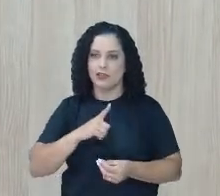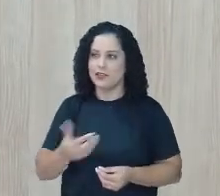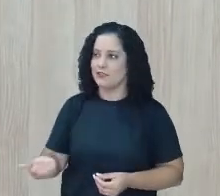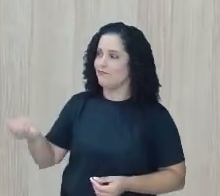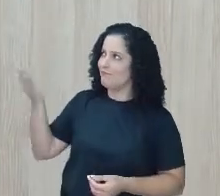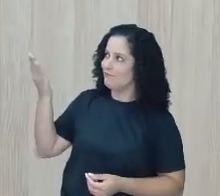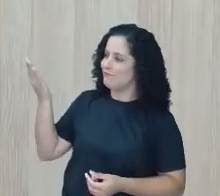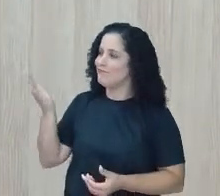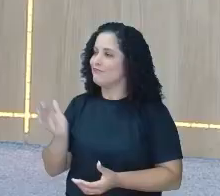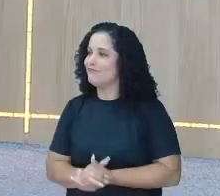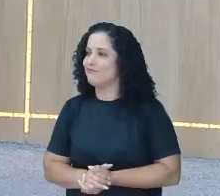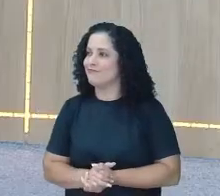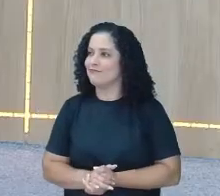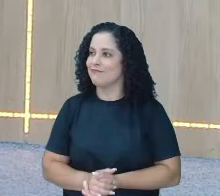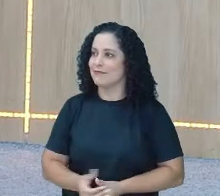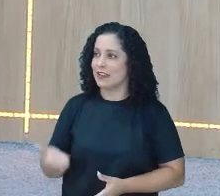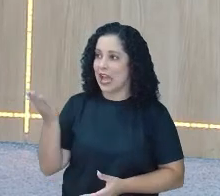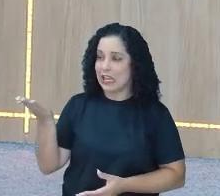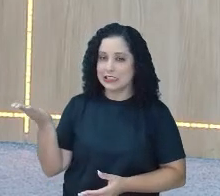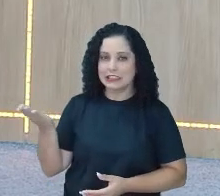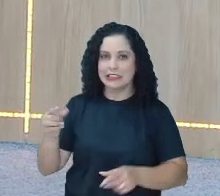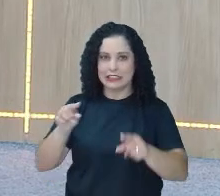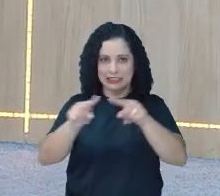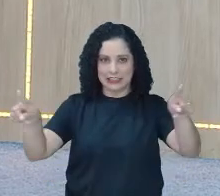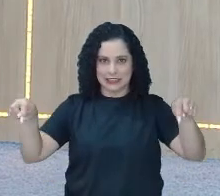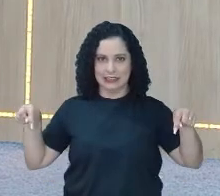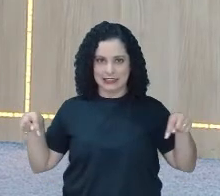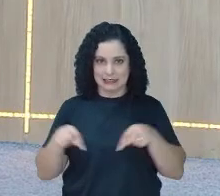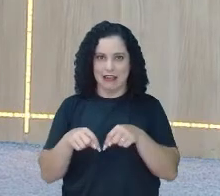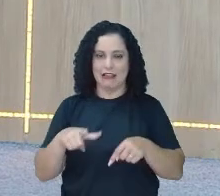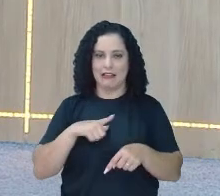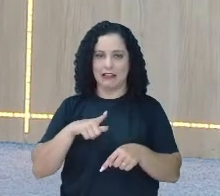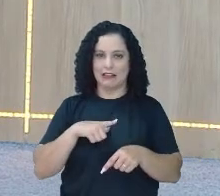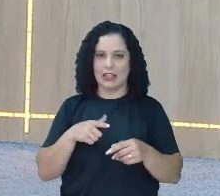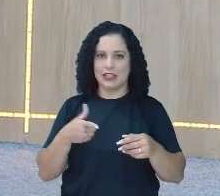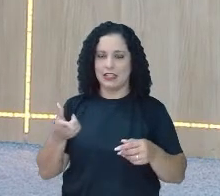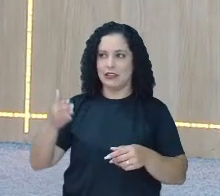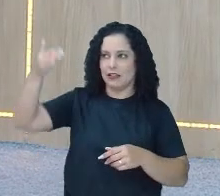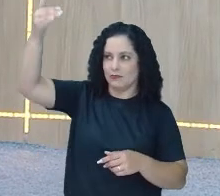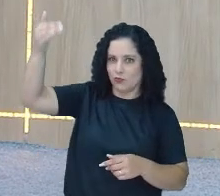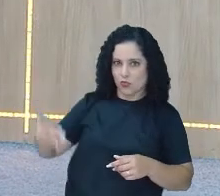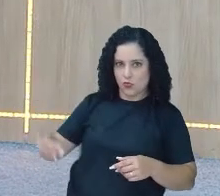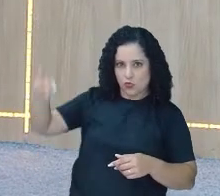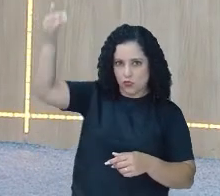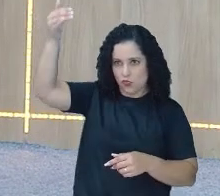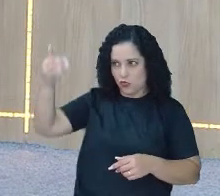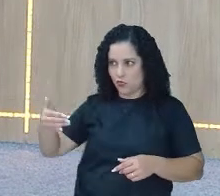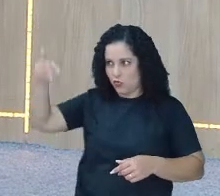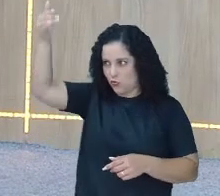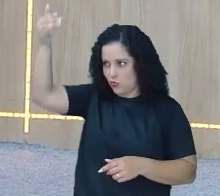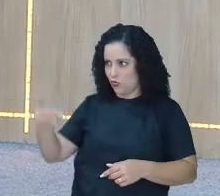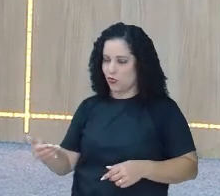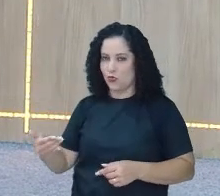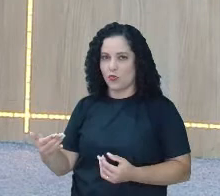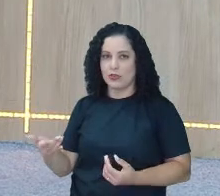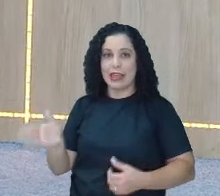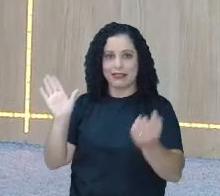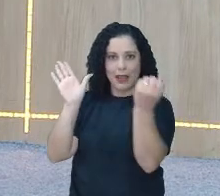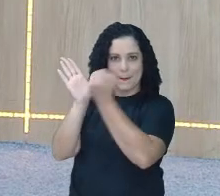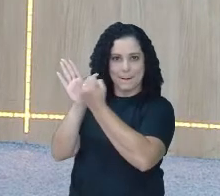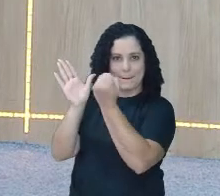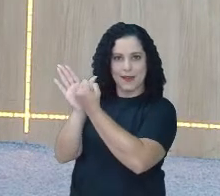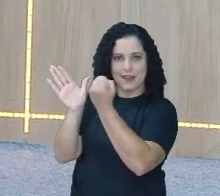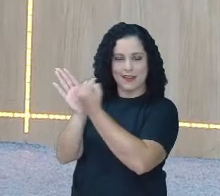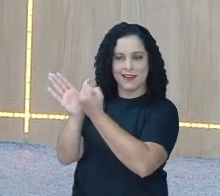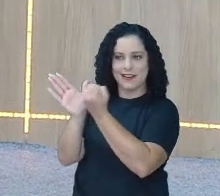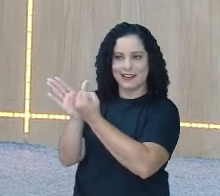ó. Propositalmente, nos nossos estúdios, a gente tem ali aquele plano de fundo ali com a logo do... Olha, o professor Pedro